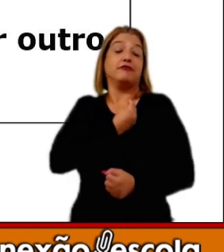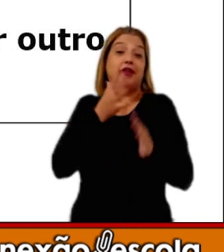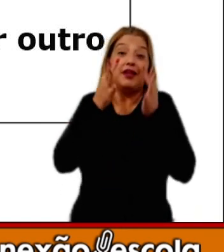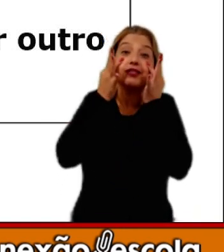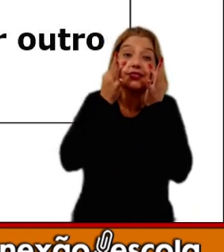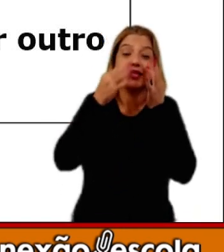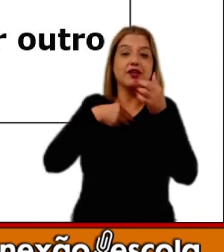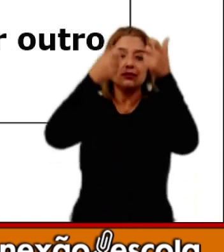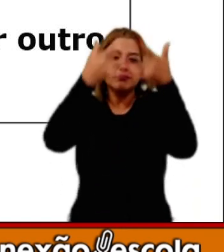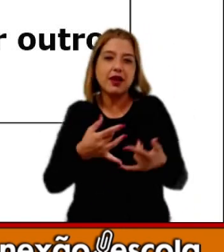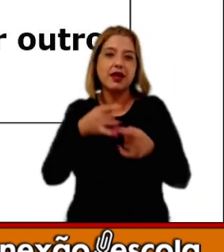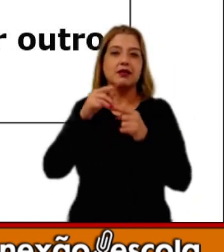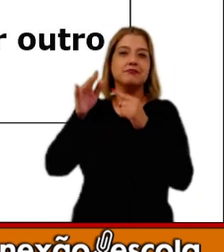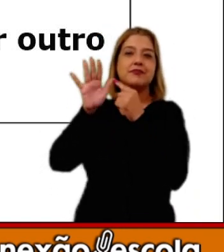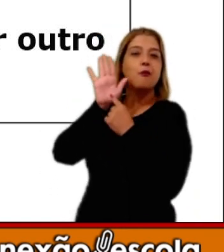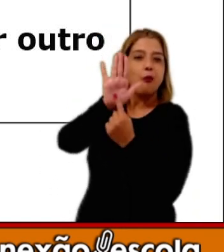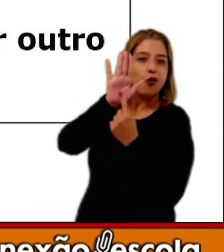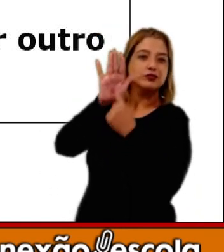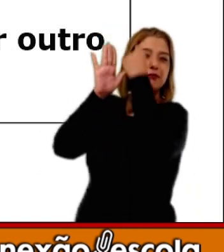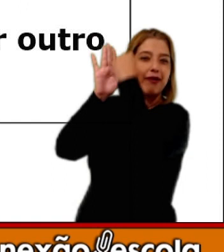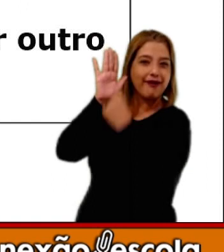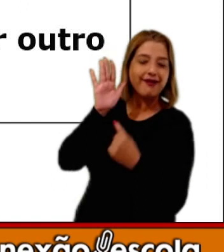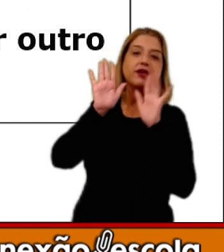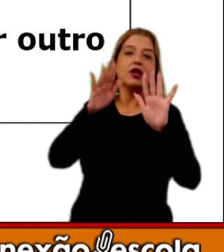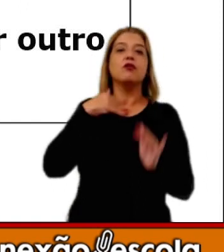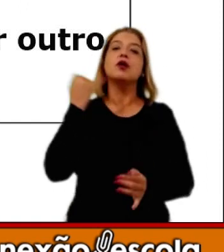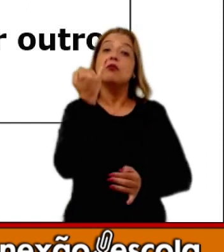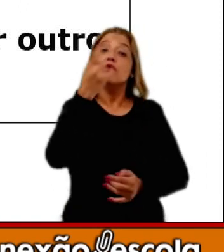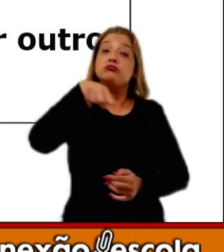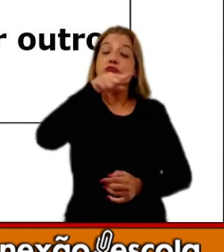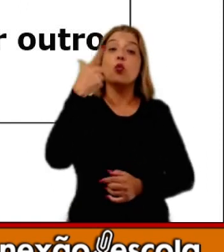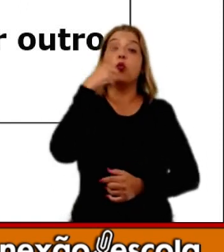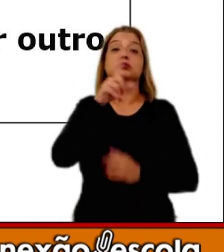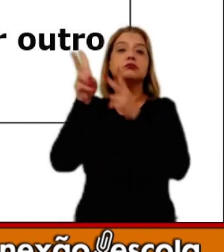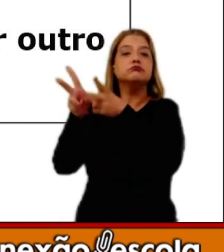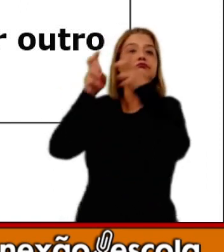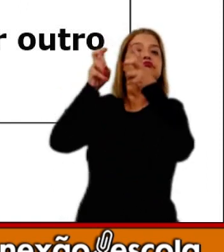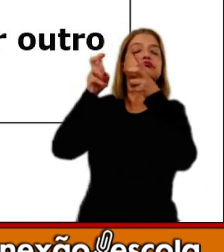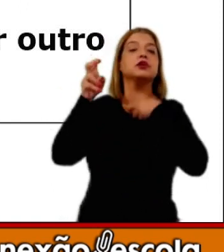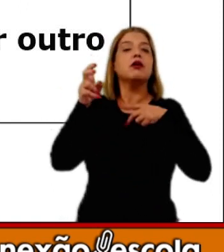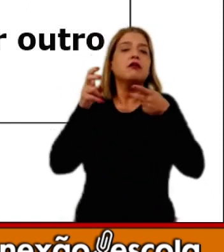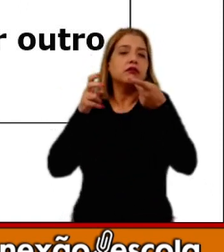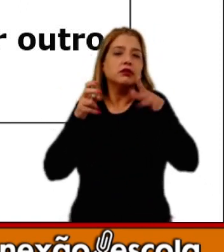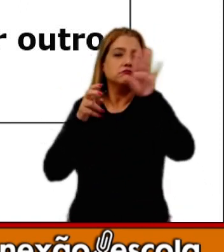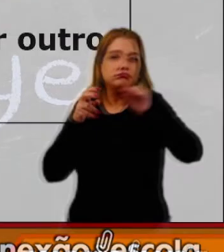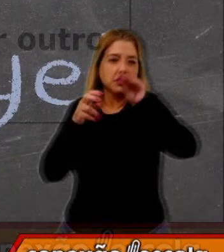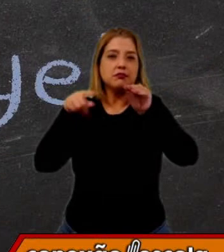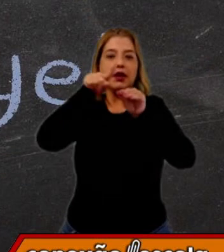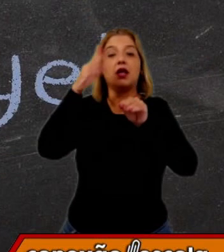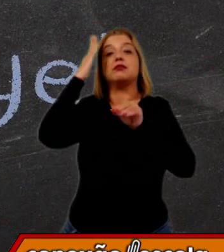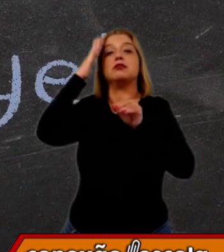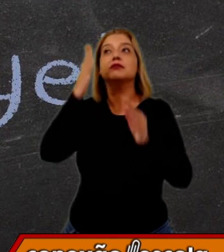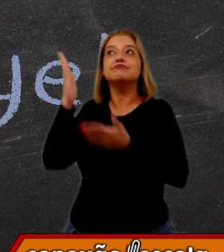aula para apontar com o dedo eu acho importante na minha fala vocês prestarem acompanhar o que eu estou lendo em inglês e